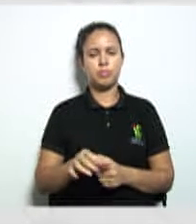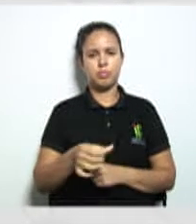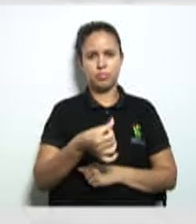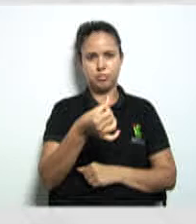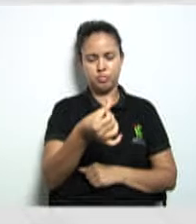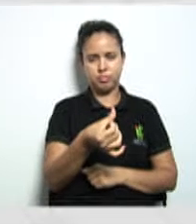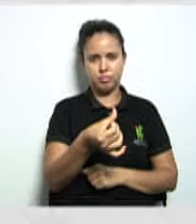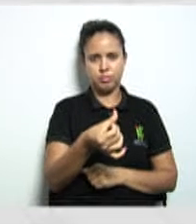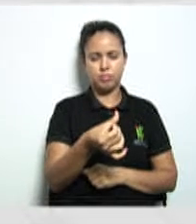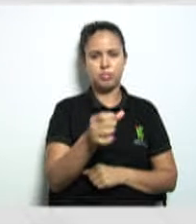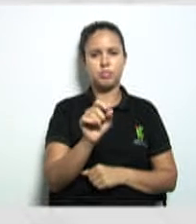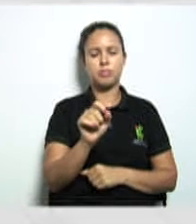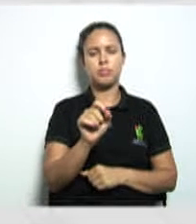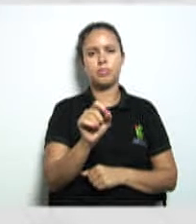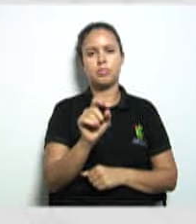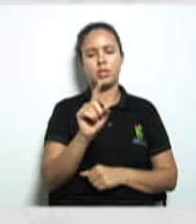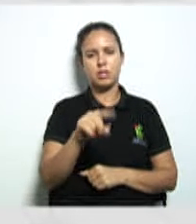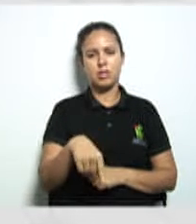princípio é da